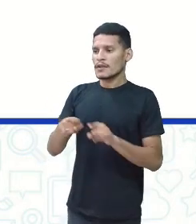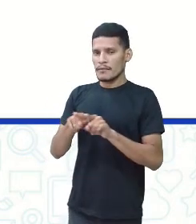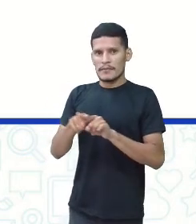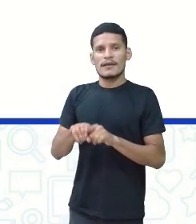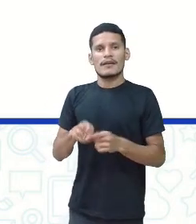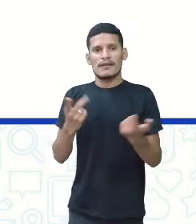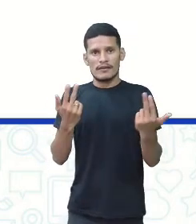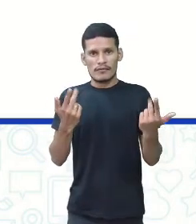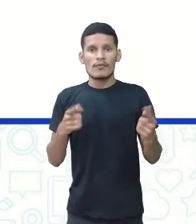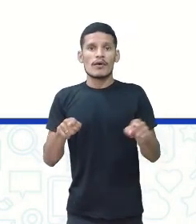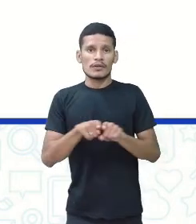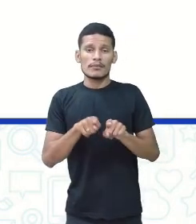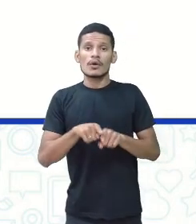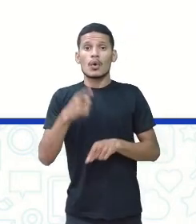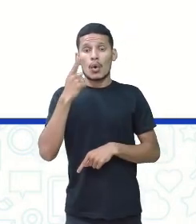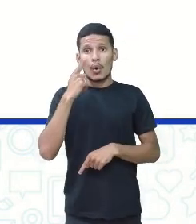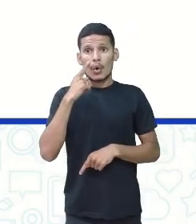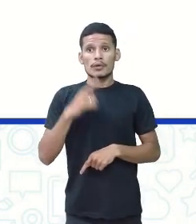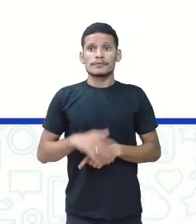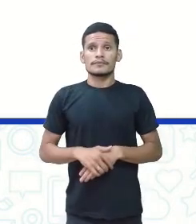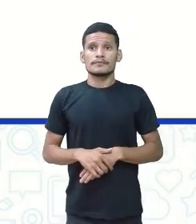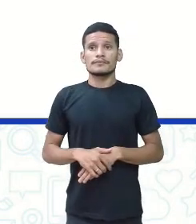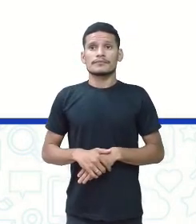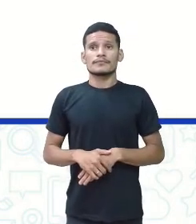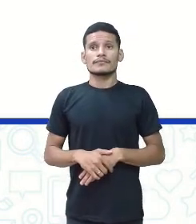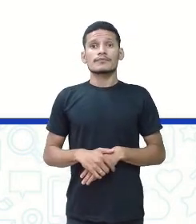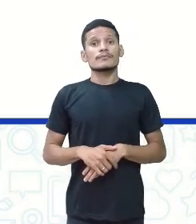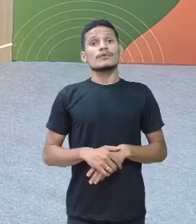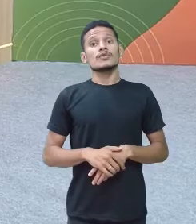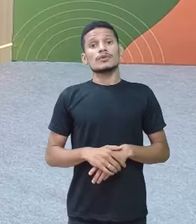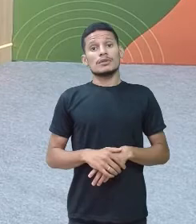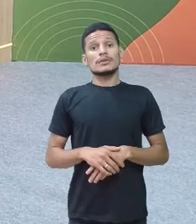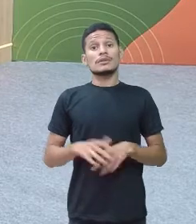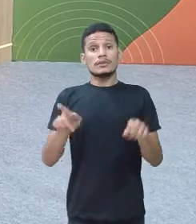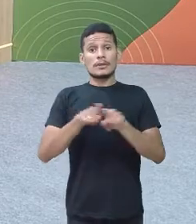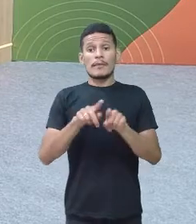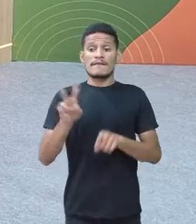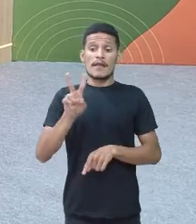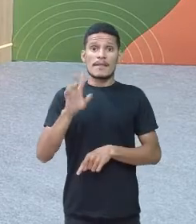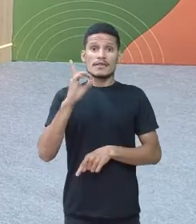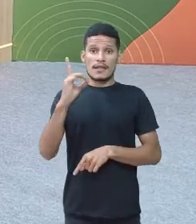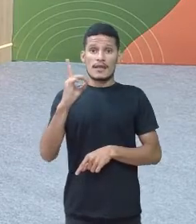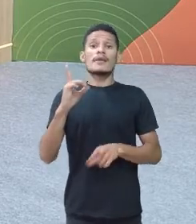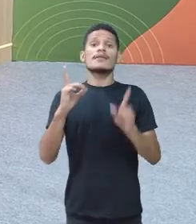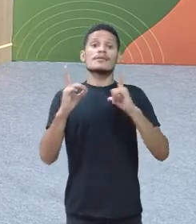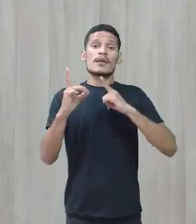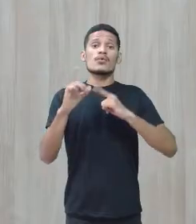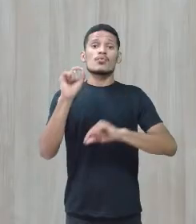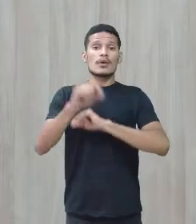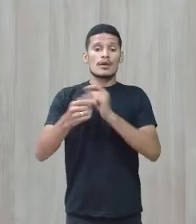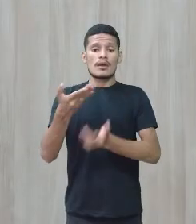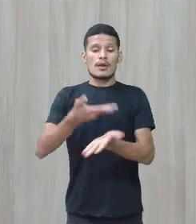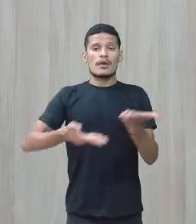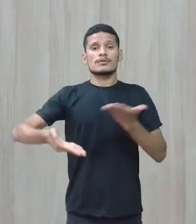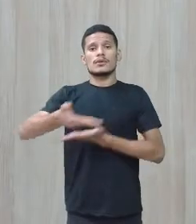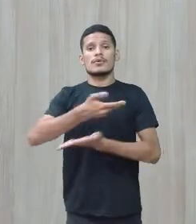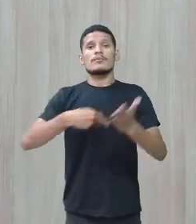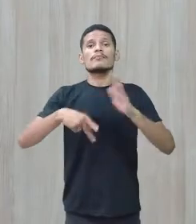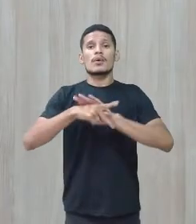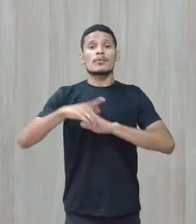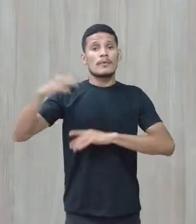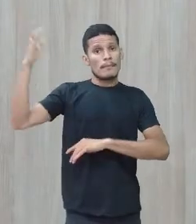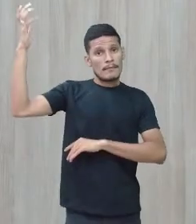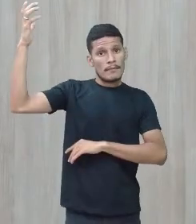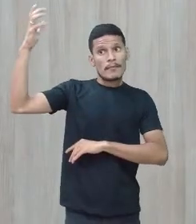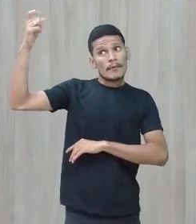Evo? E aí, outra coisa, a vitamina D, ela tem uma relação também com aquele banho de